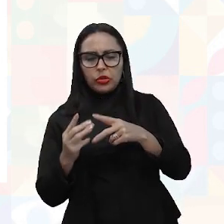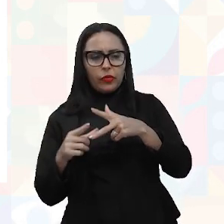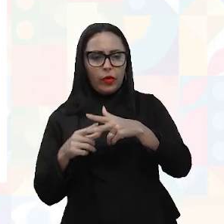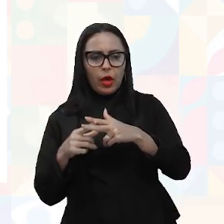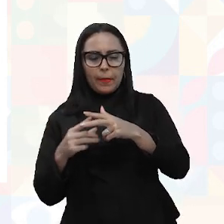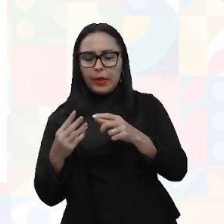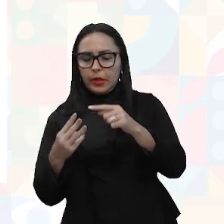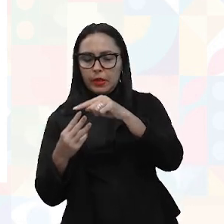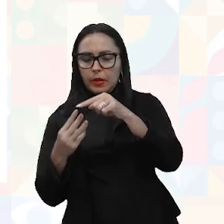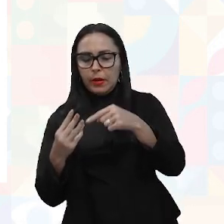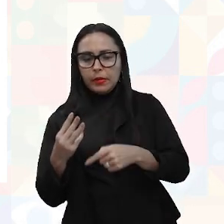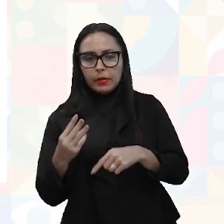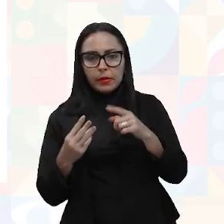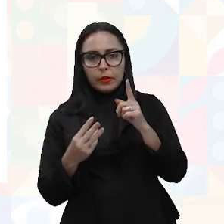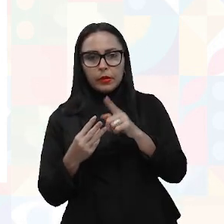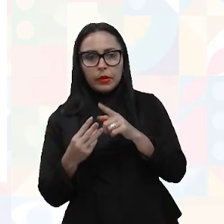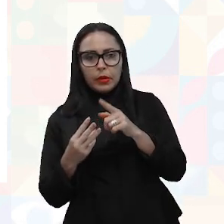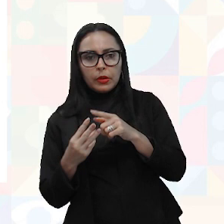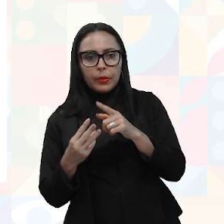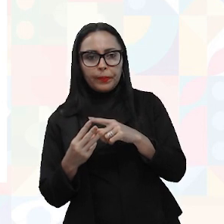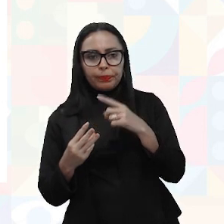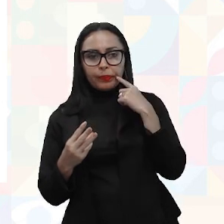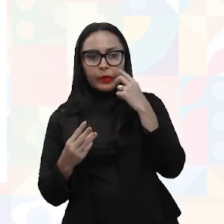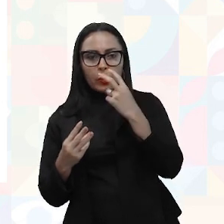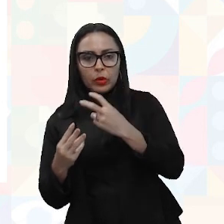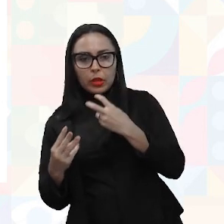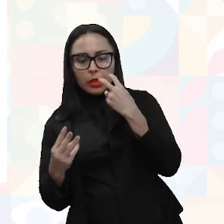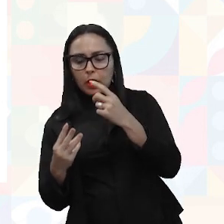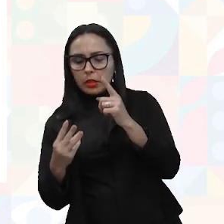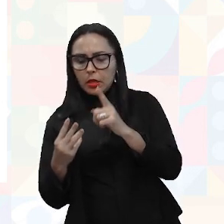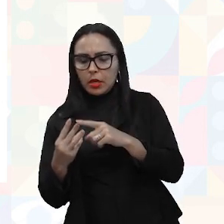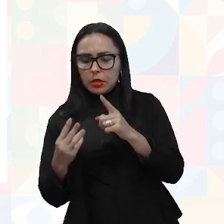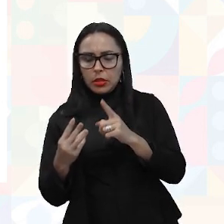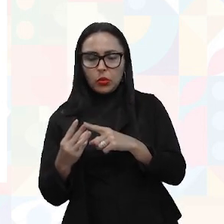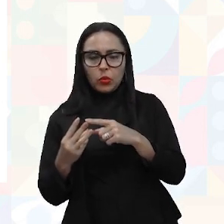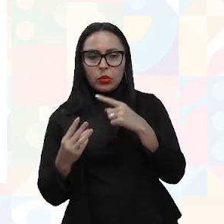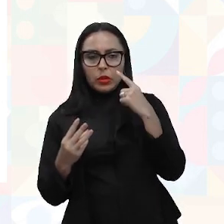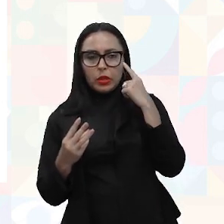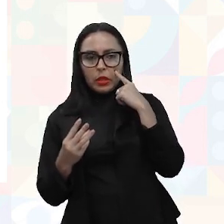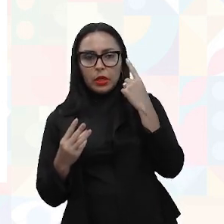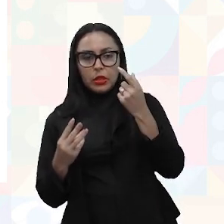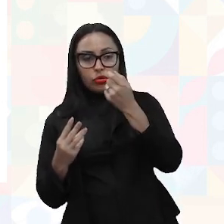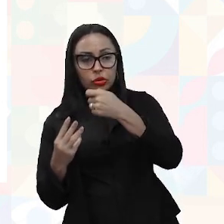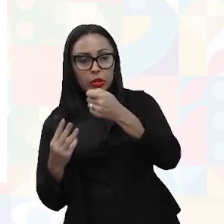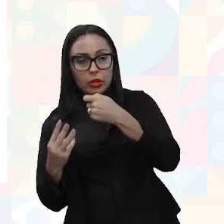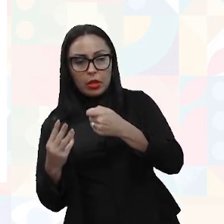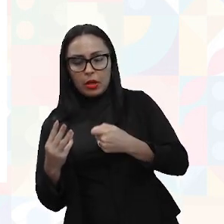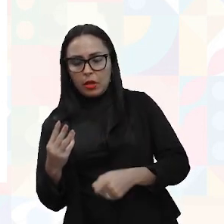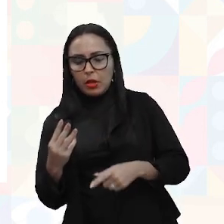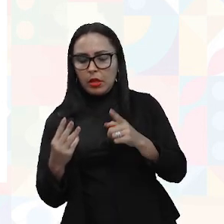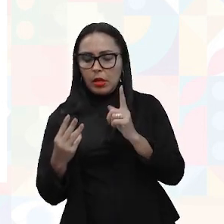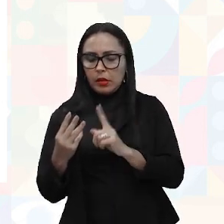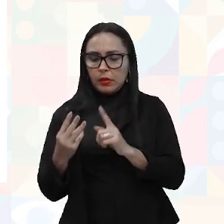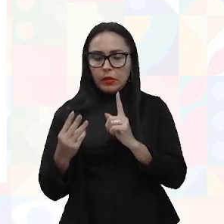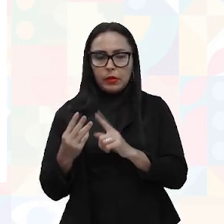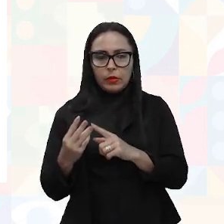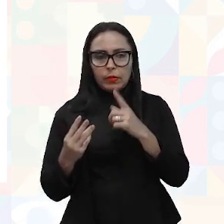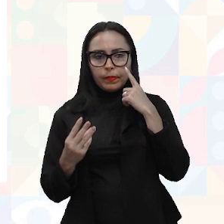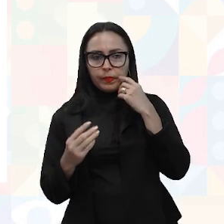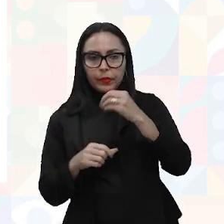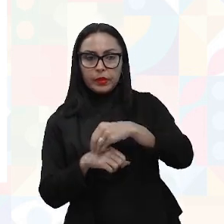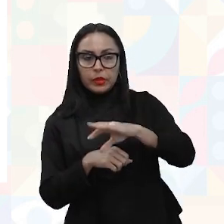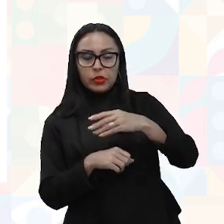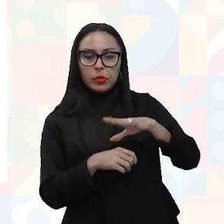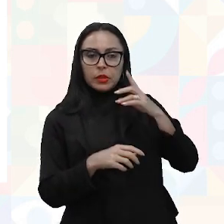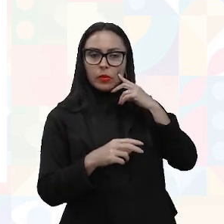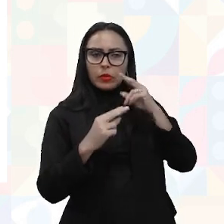a ferramenta da narrativa ao longo da sua história, que é a oralidade. A segunda, a narrativa foi a escrita. E a terceira é a transmissão à